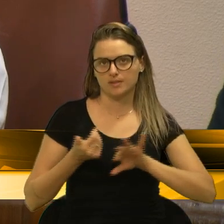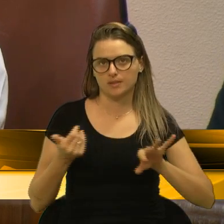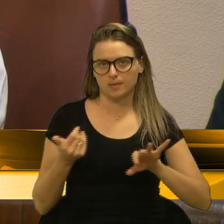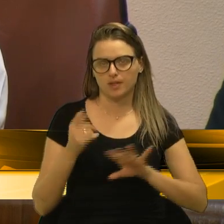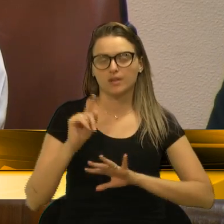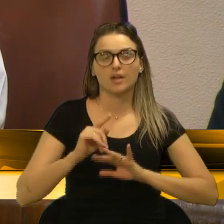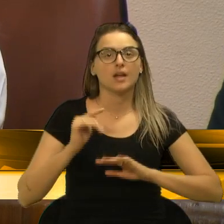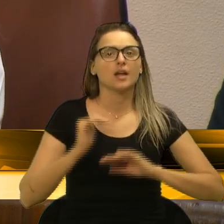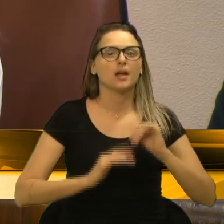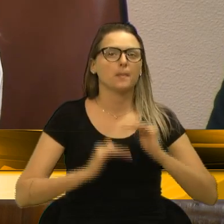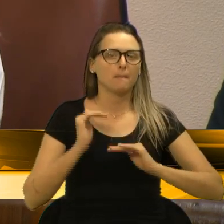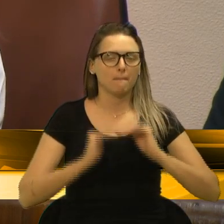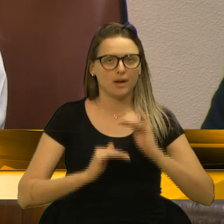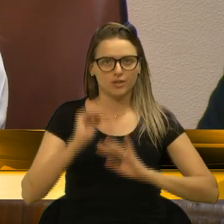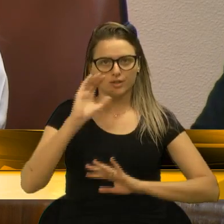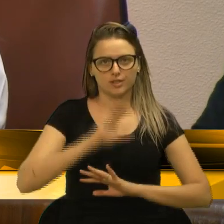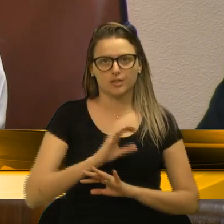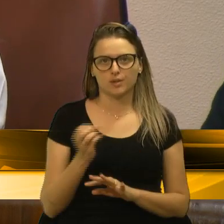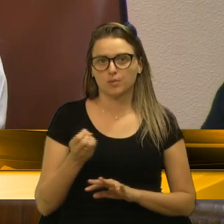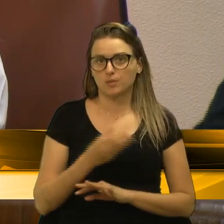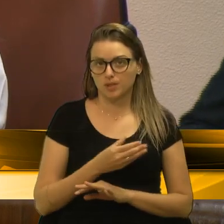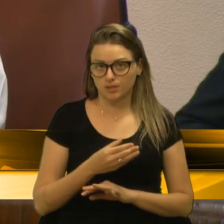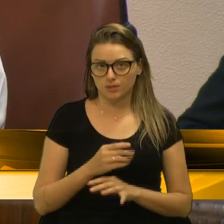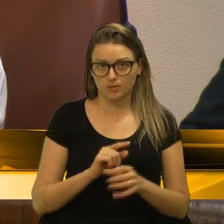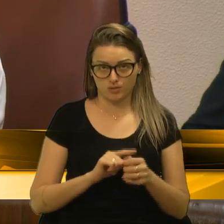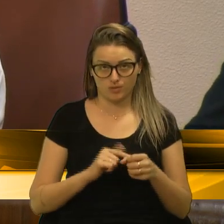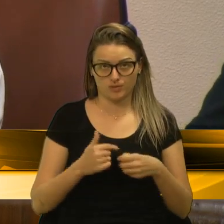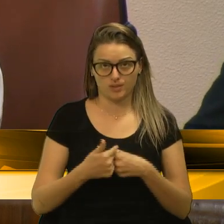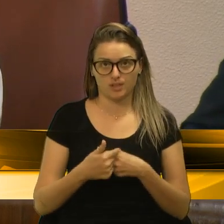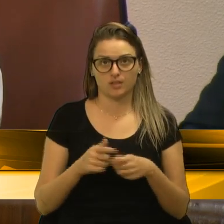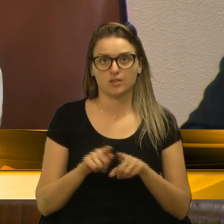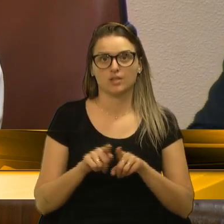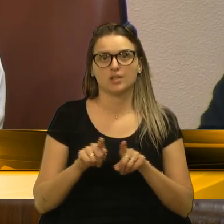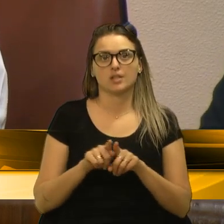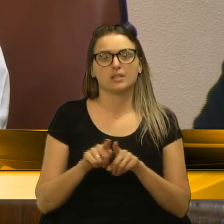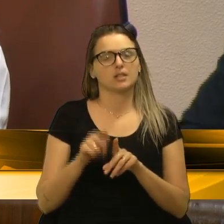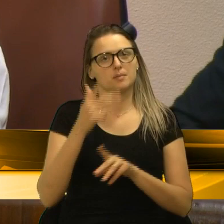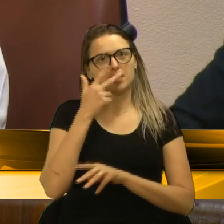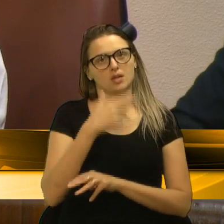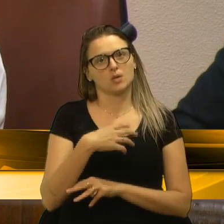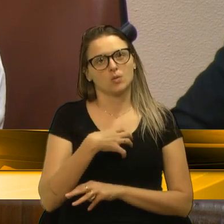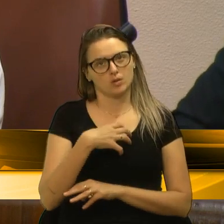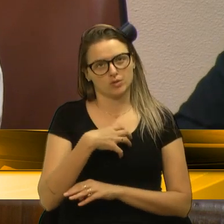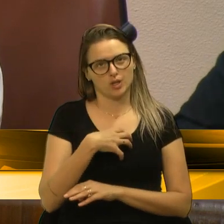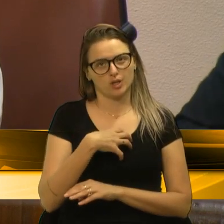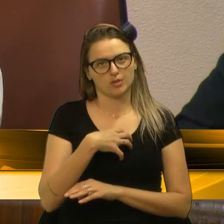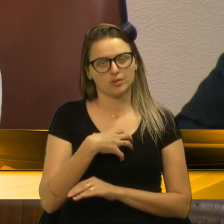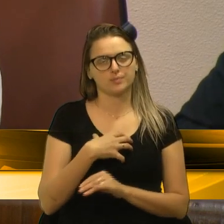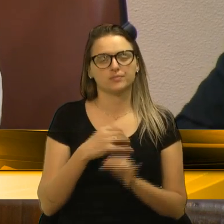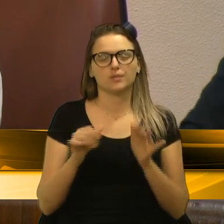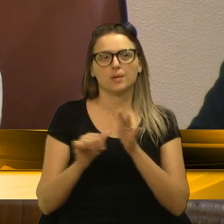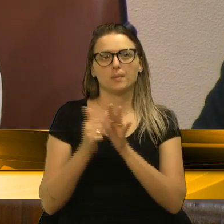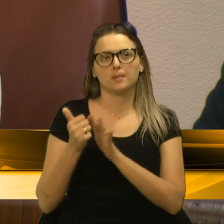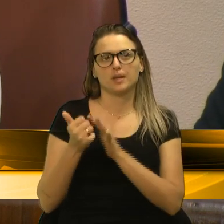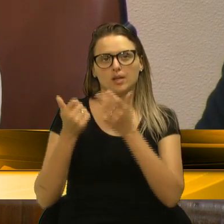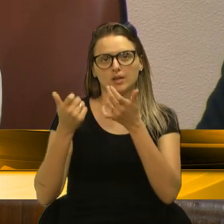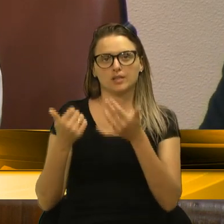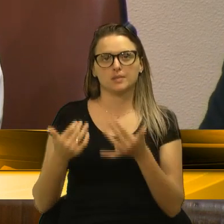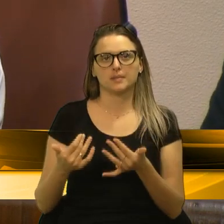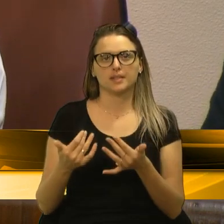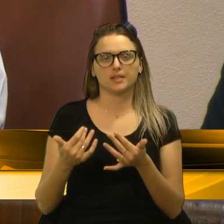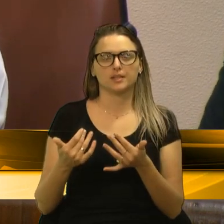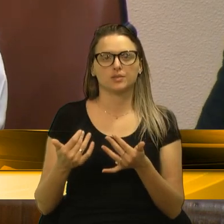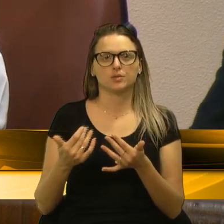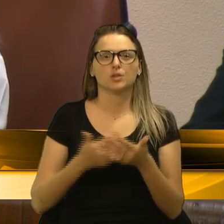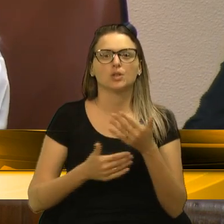Práticas cidadãs para uma nova cidade. Da mesma forma, melhor sorte assiste